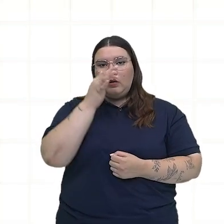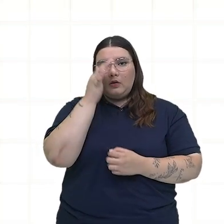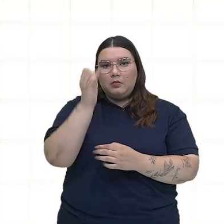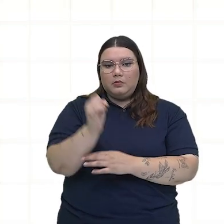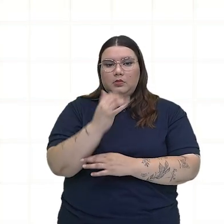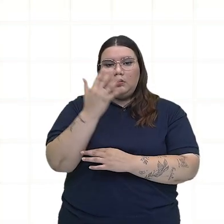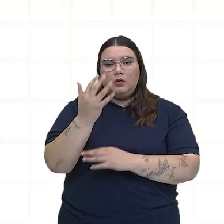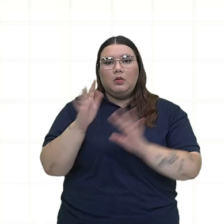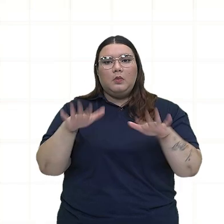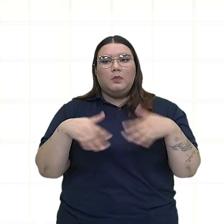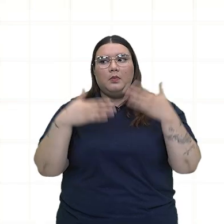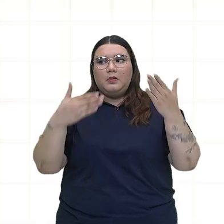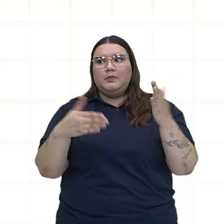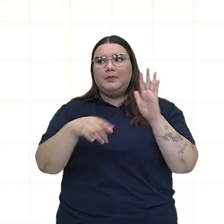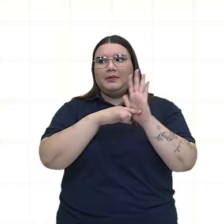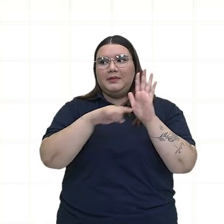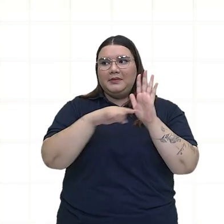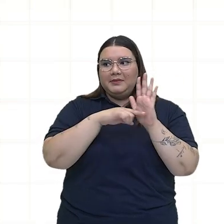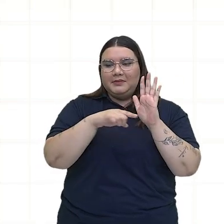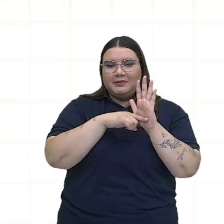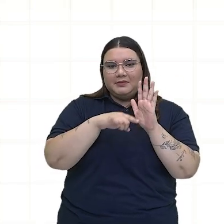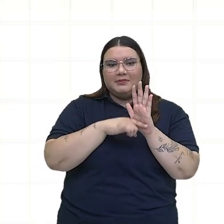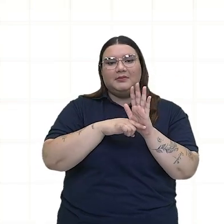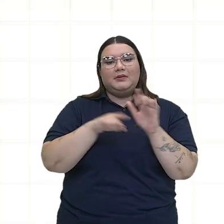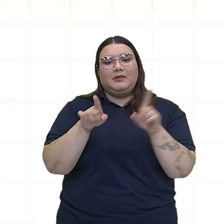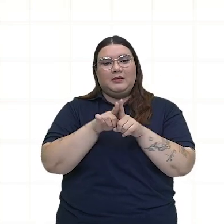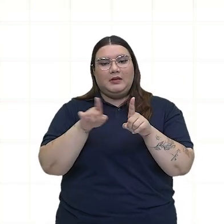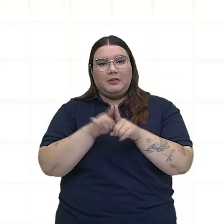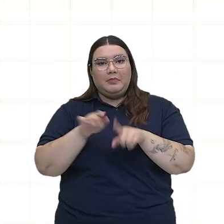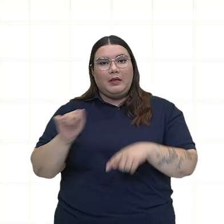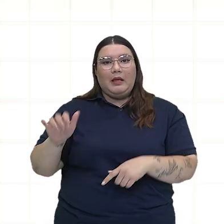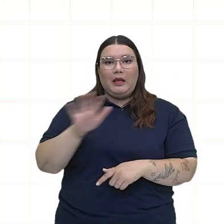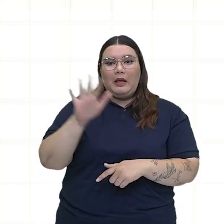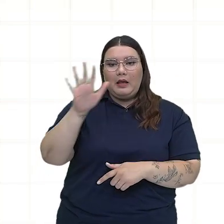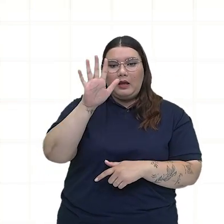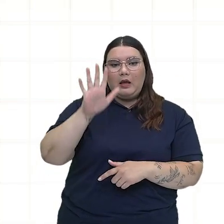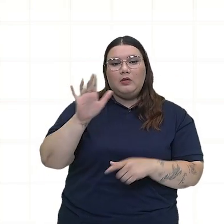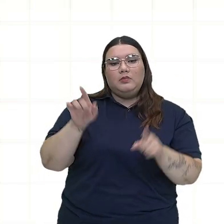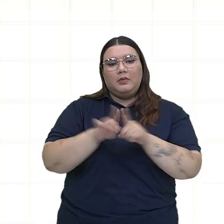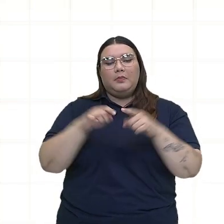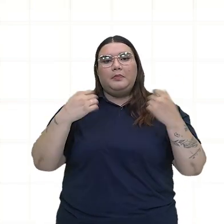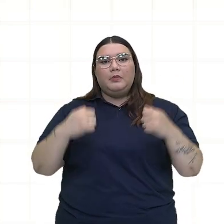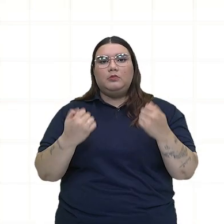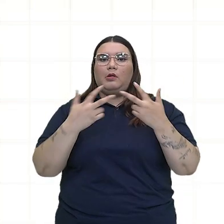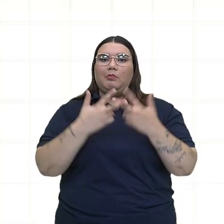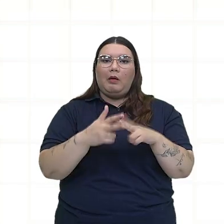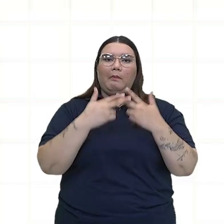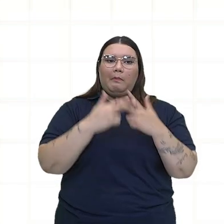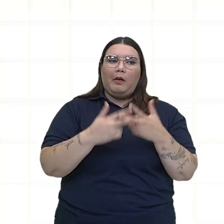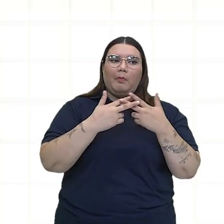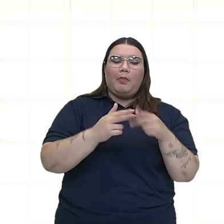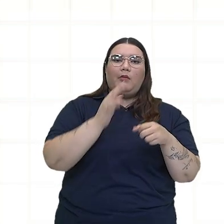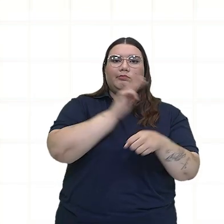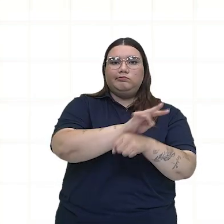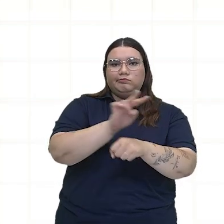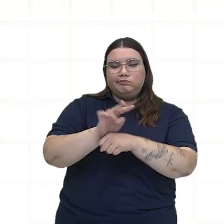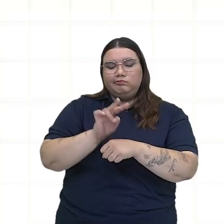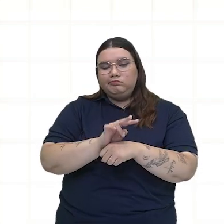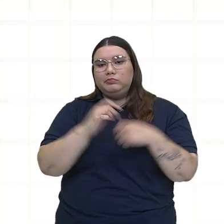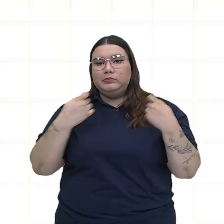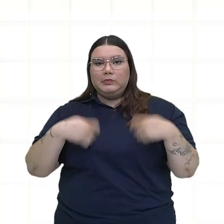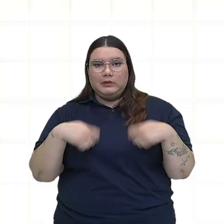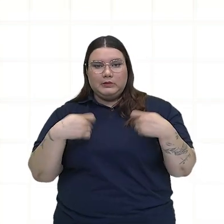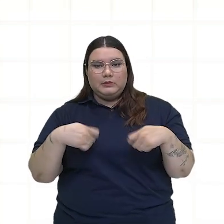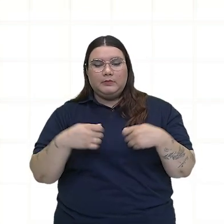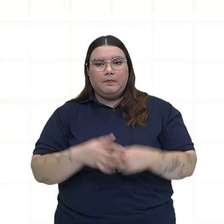inteira. Qual é a desvantagem? Ela também tem um alto custo de instalação e também exige uma manutenção